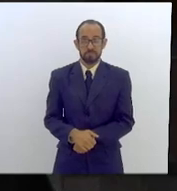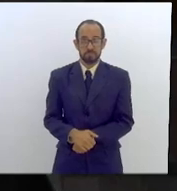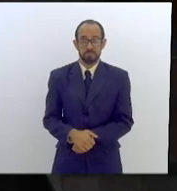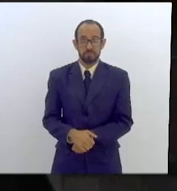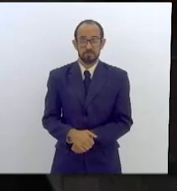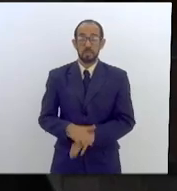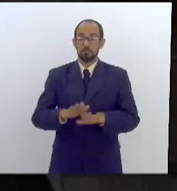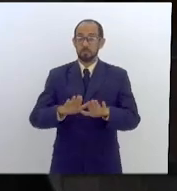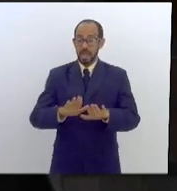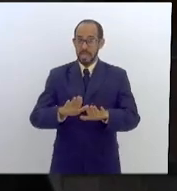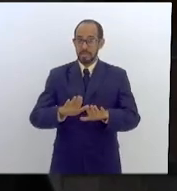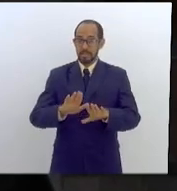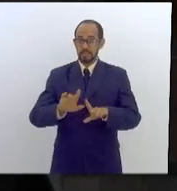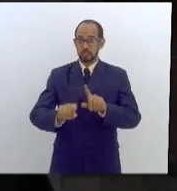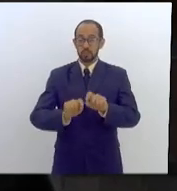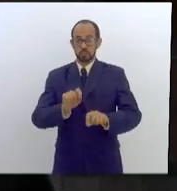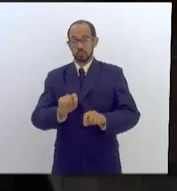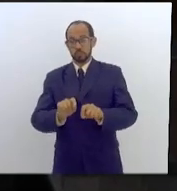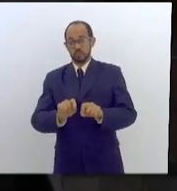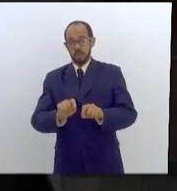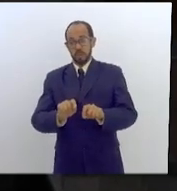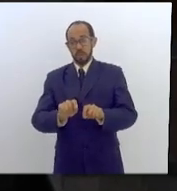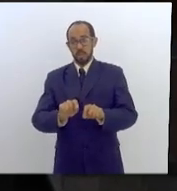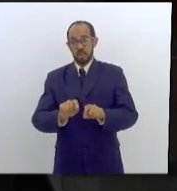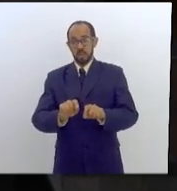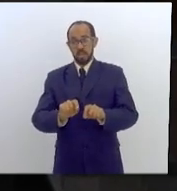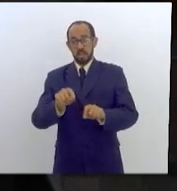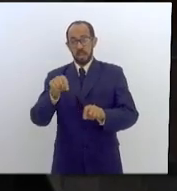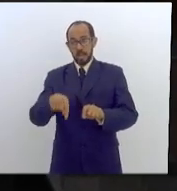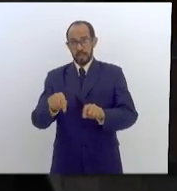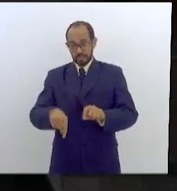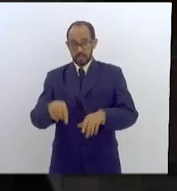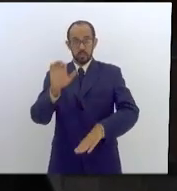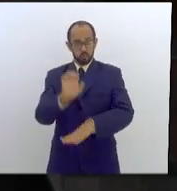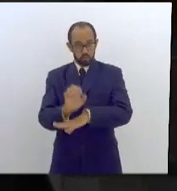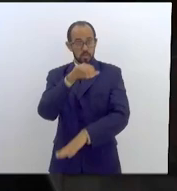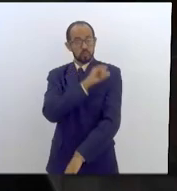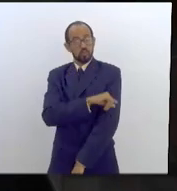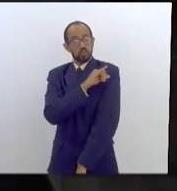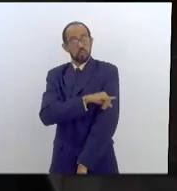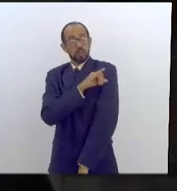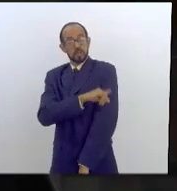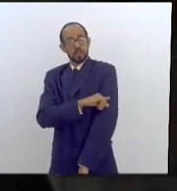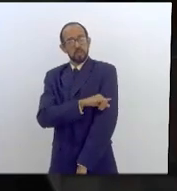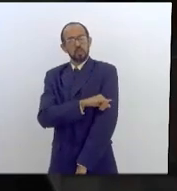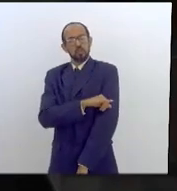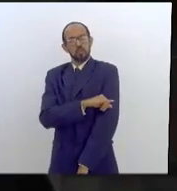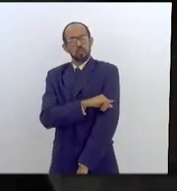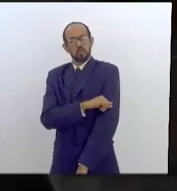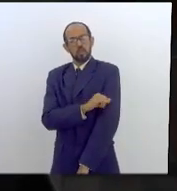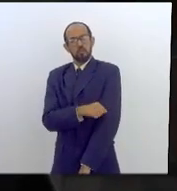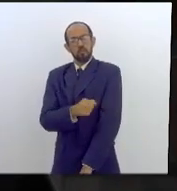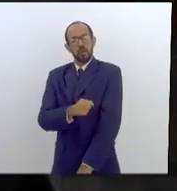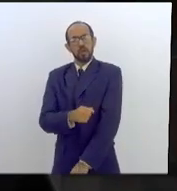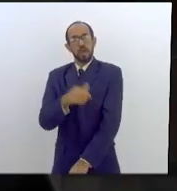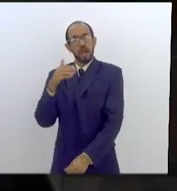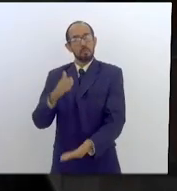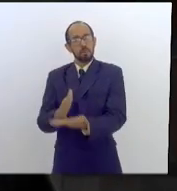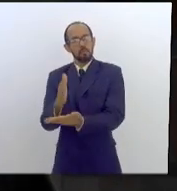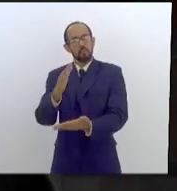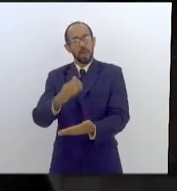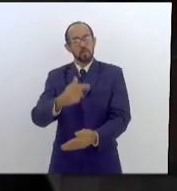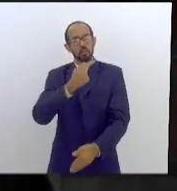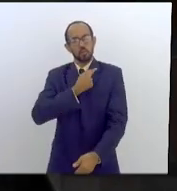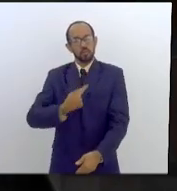só que no estado do Rio de Janeiro elegeu o governador do Estado